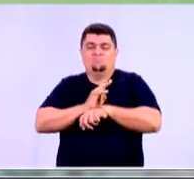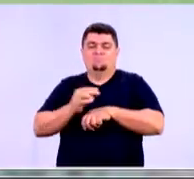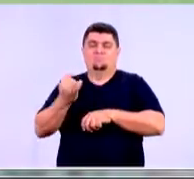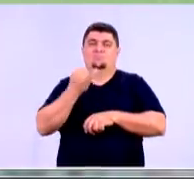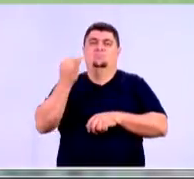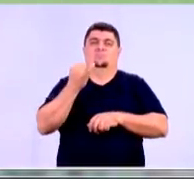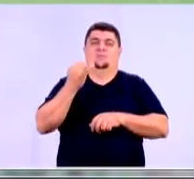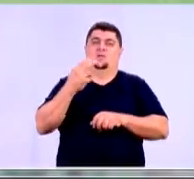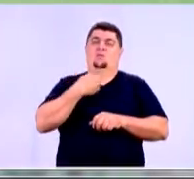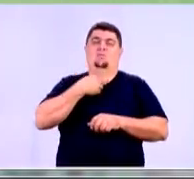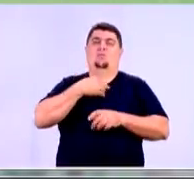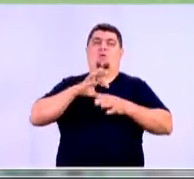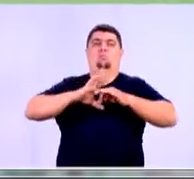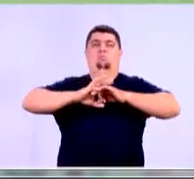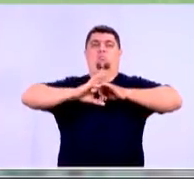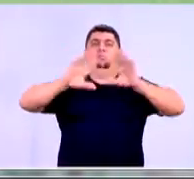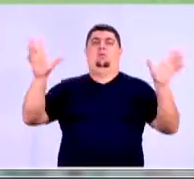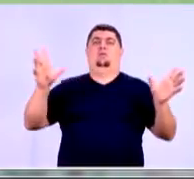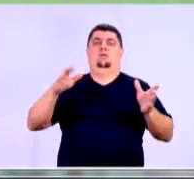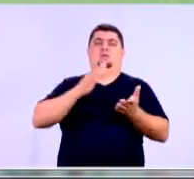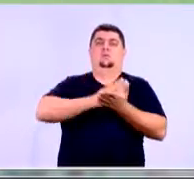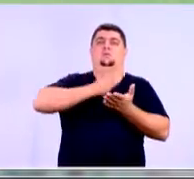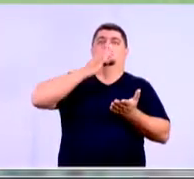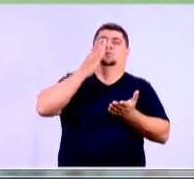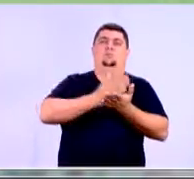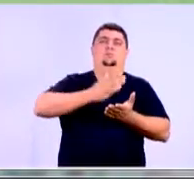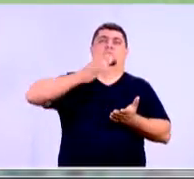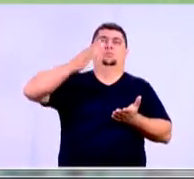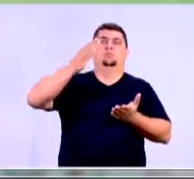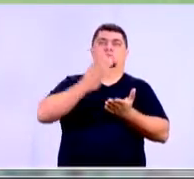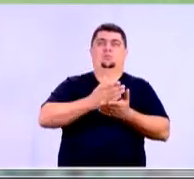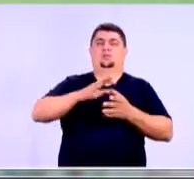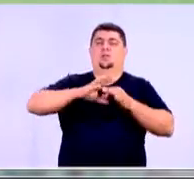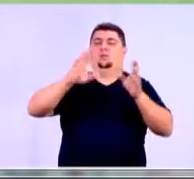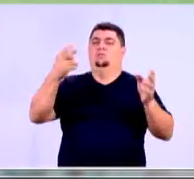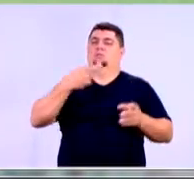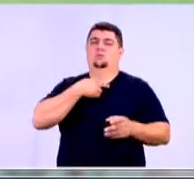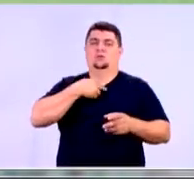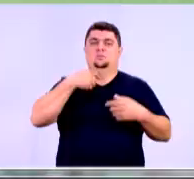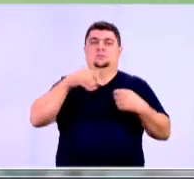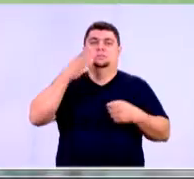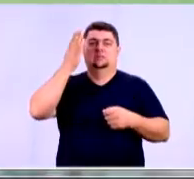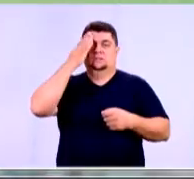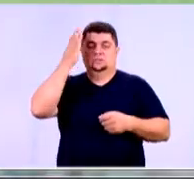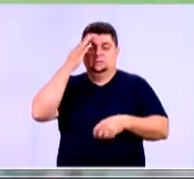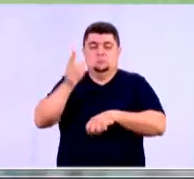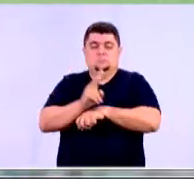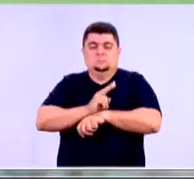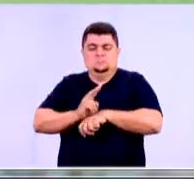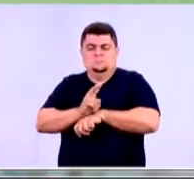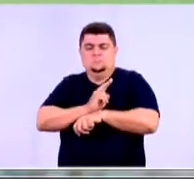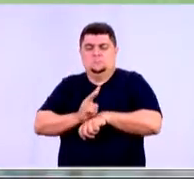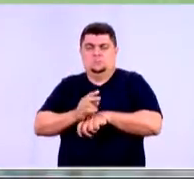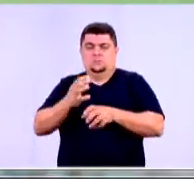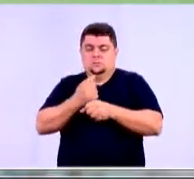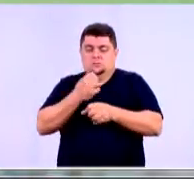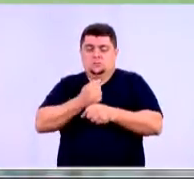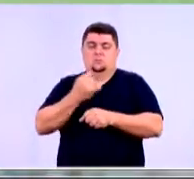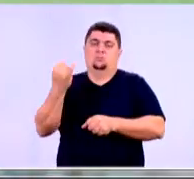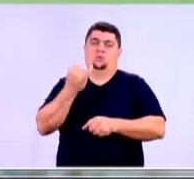pode deixar de saber qual a parcela das suas vendas a prazo estão em atraso. Você tem que ter aquele trabalho de calcular